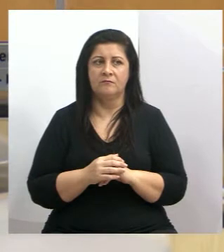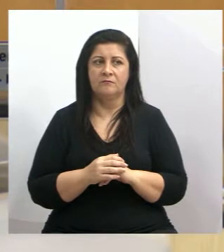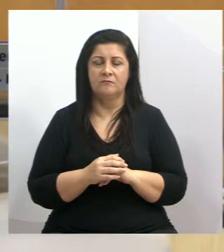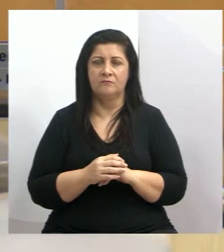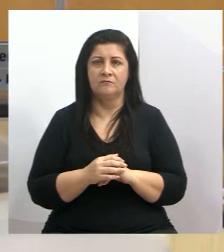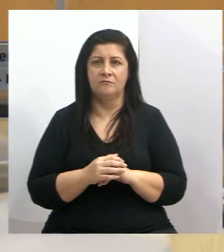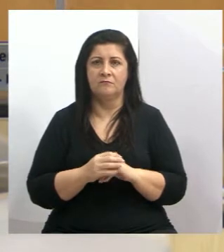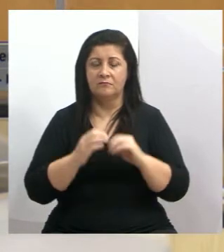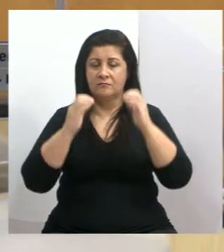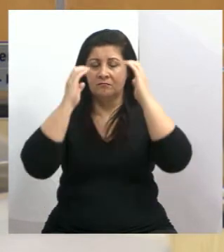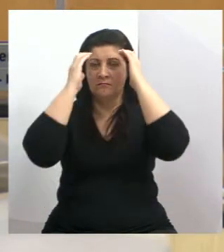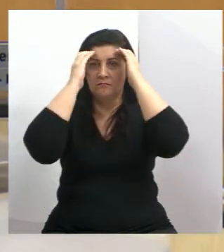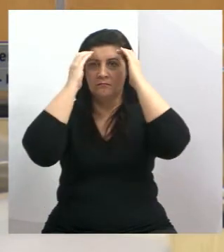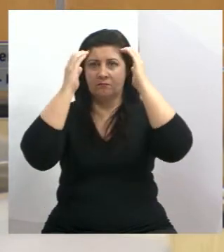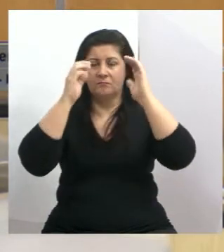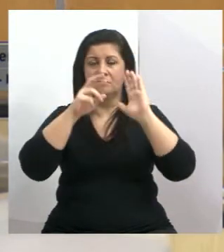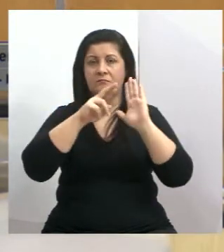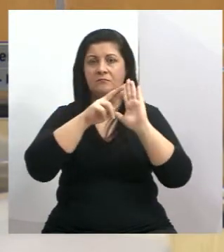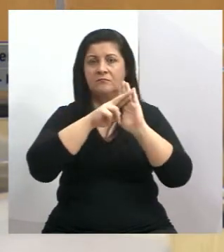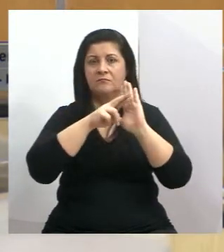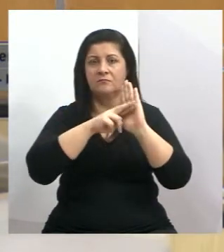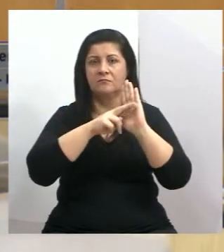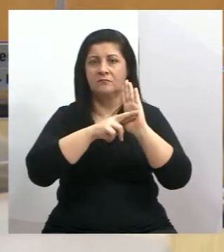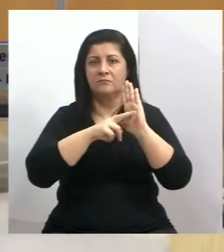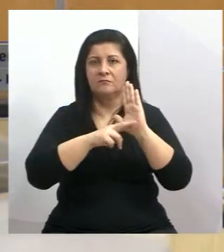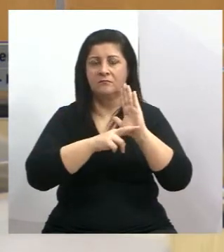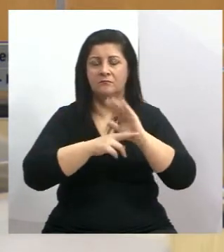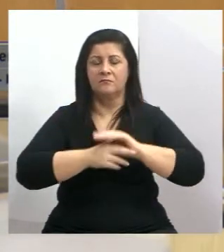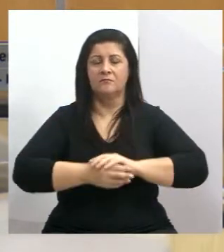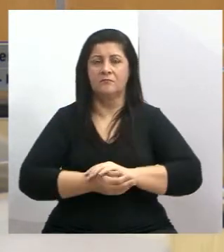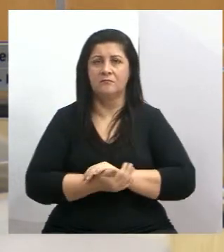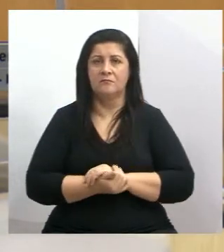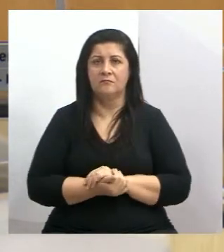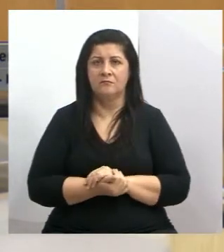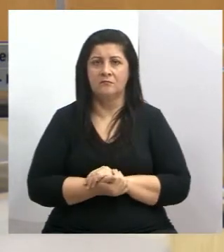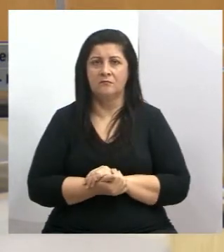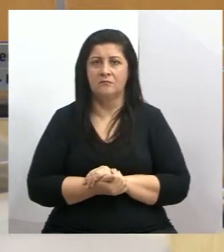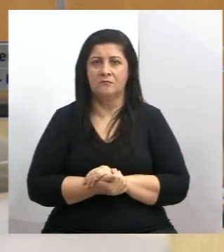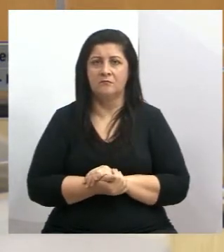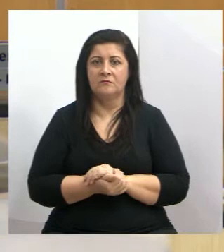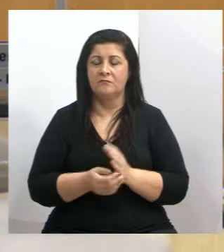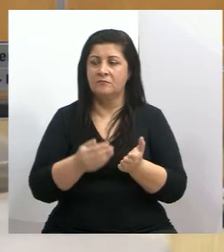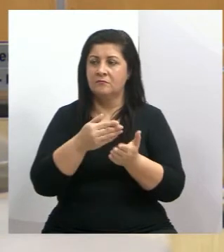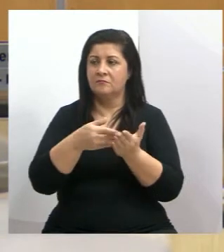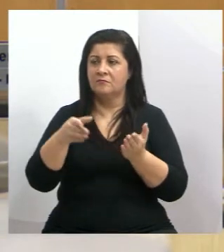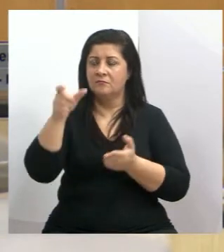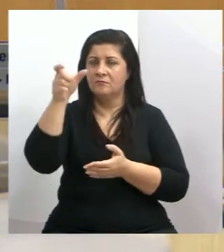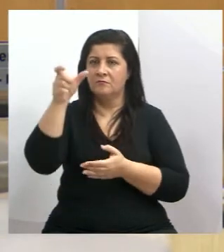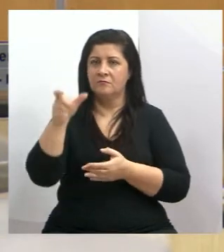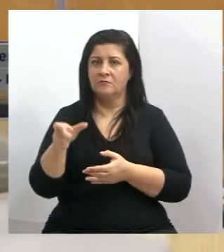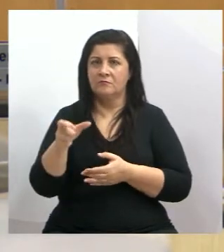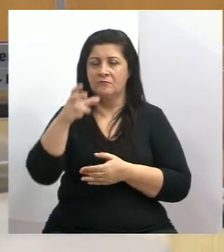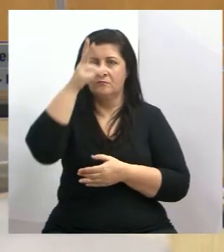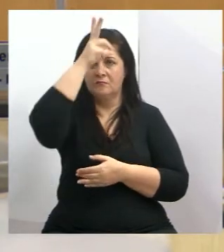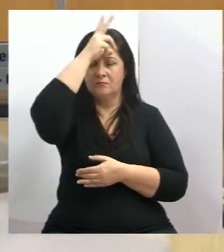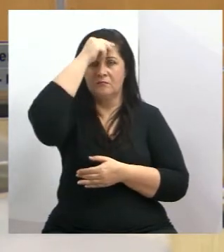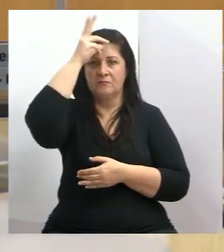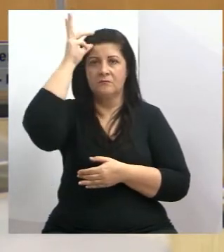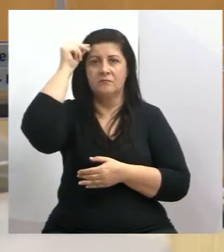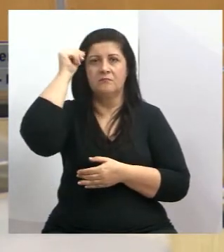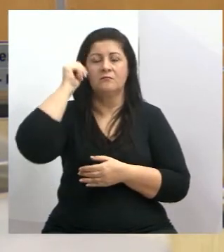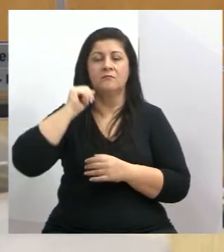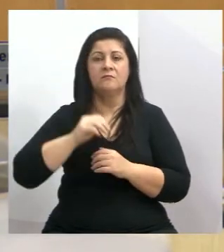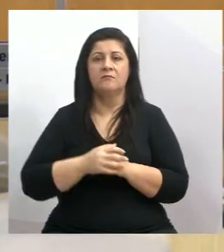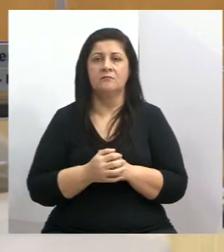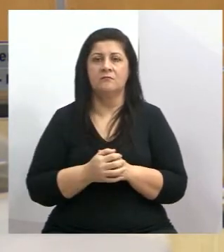e cumpridas as formalidades regimentais que seja encaminhado ao Senhor Prefeito Municipal de